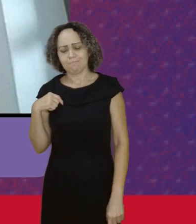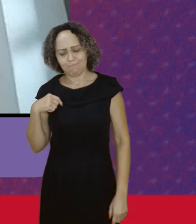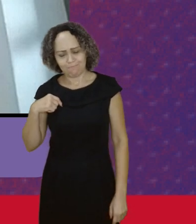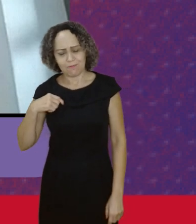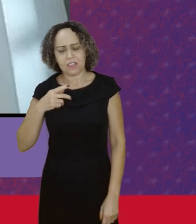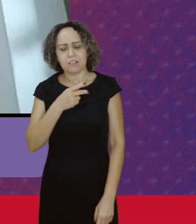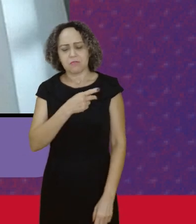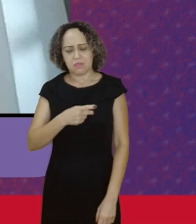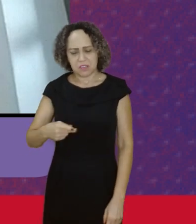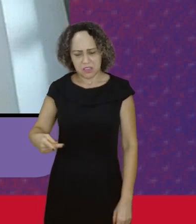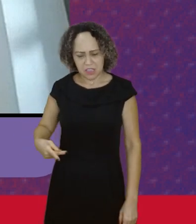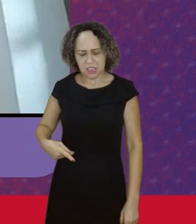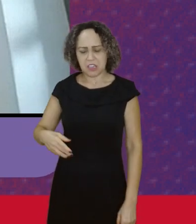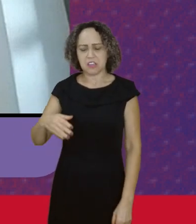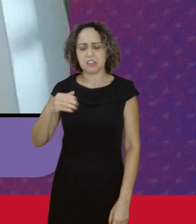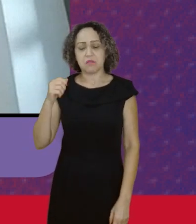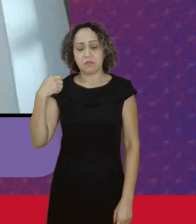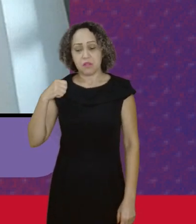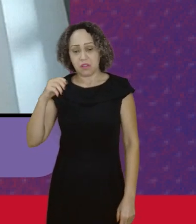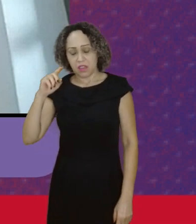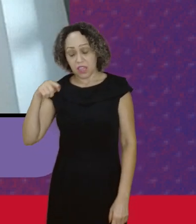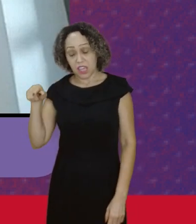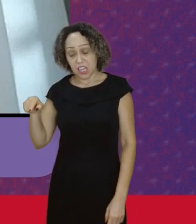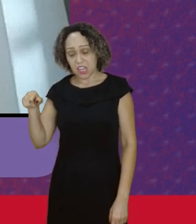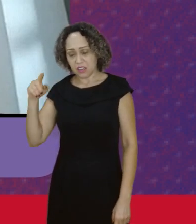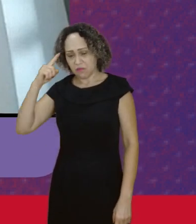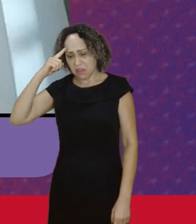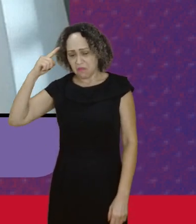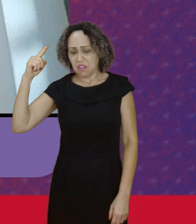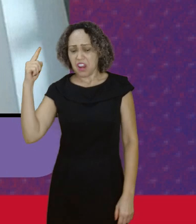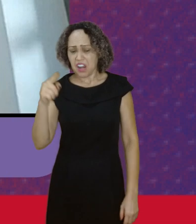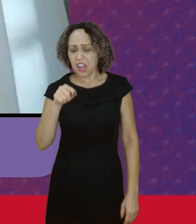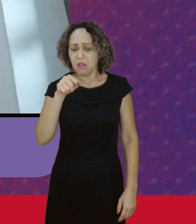que ela tem que falar e o que ela tem que omitir.